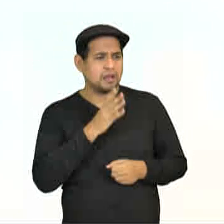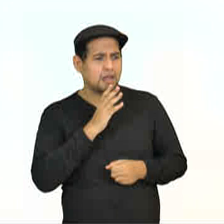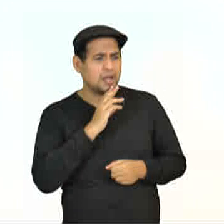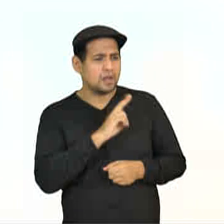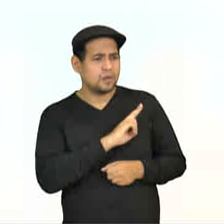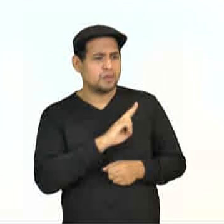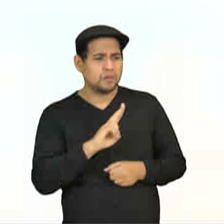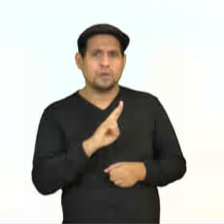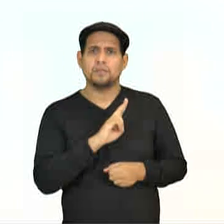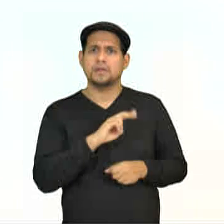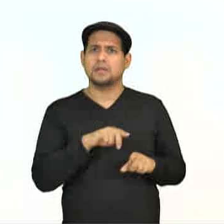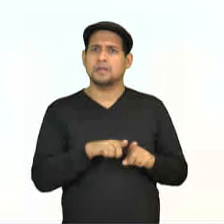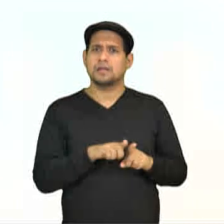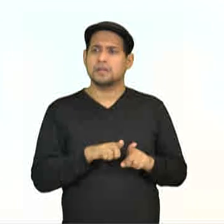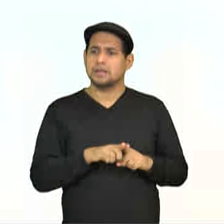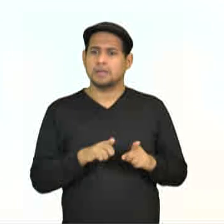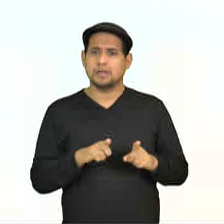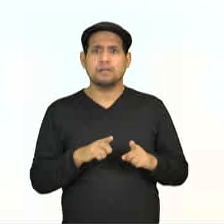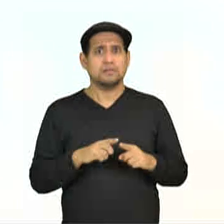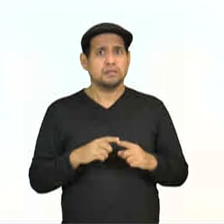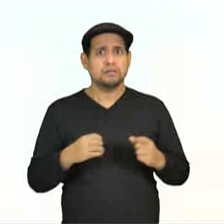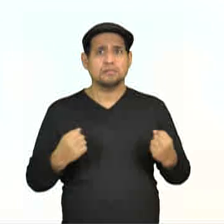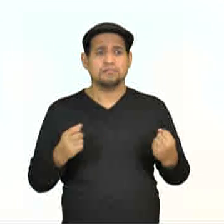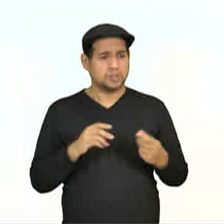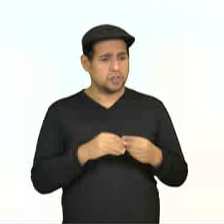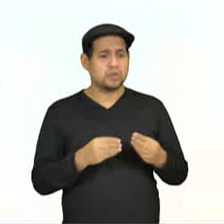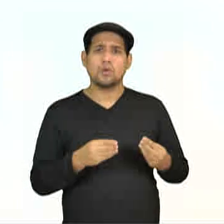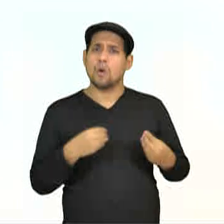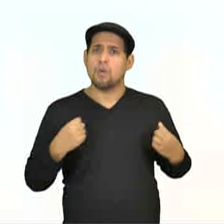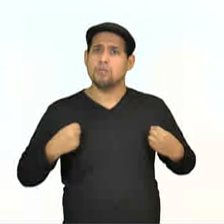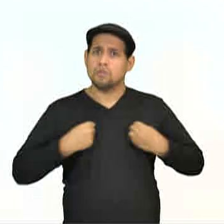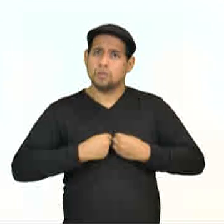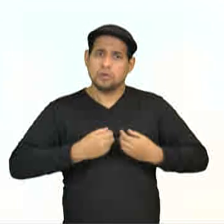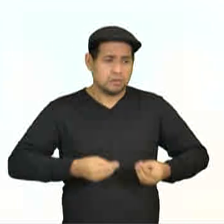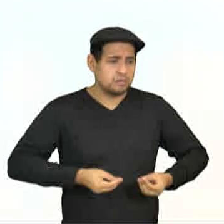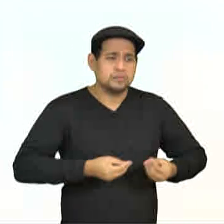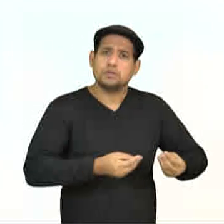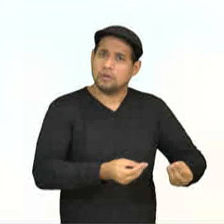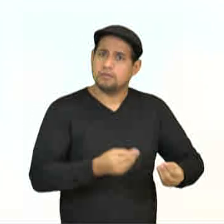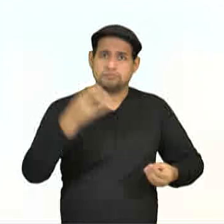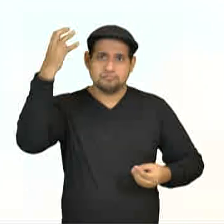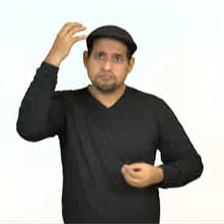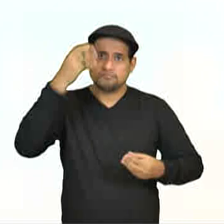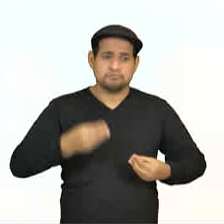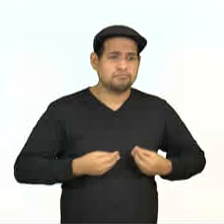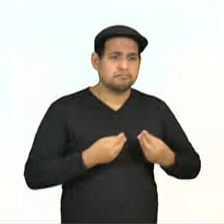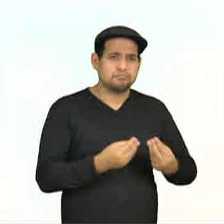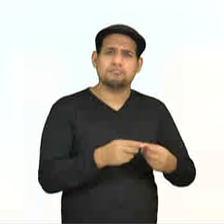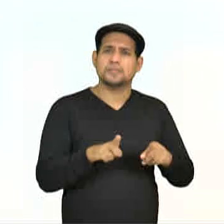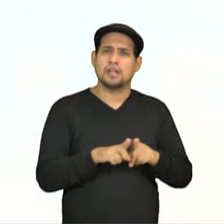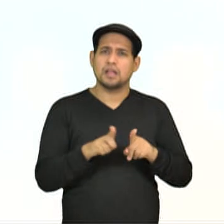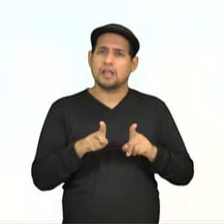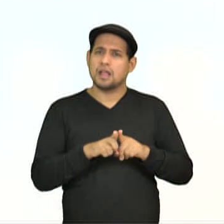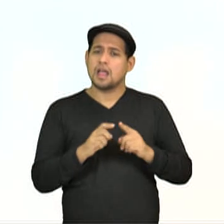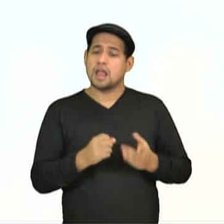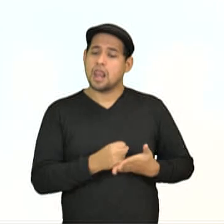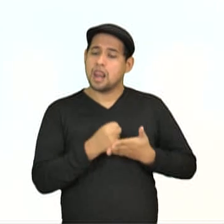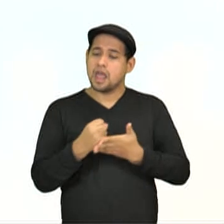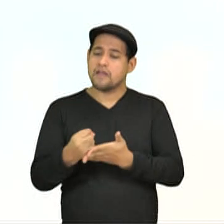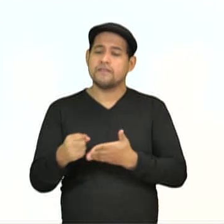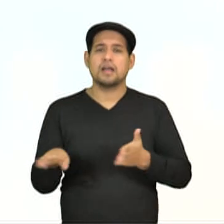do Marquês, prontamente empresta ao jovem nobres roupas, oferecendo-lhe boleia até a sua